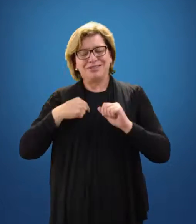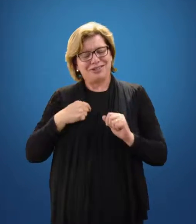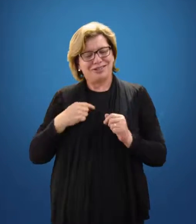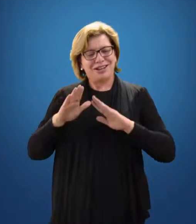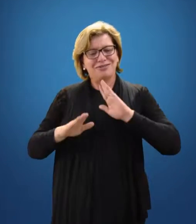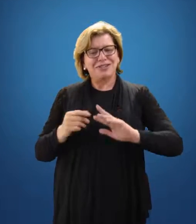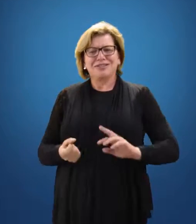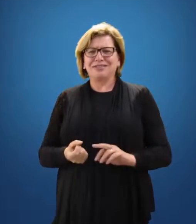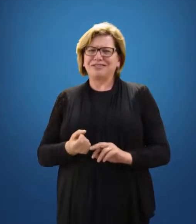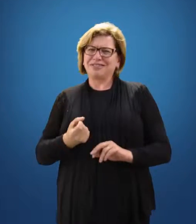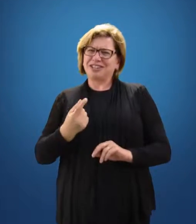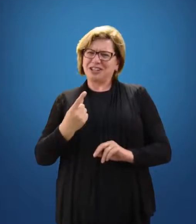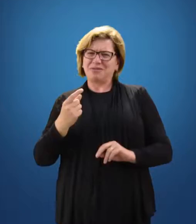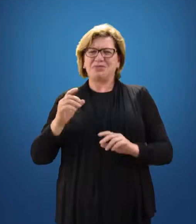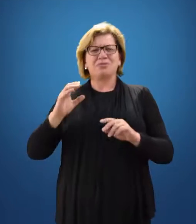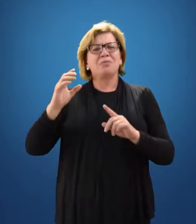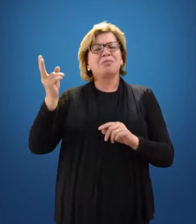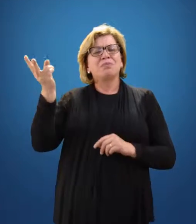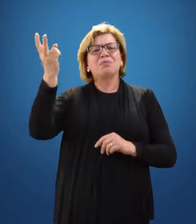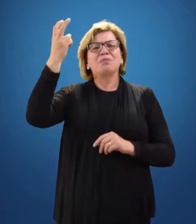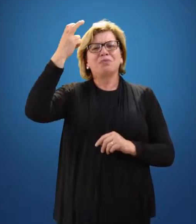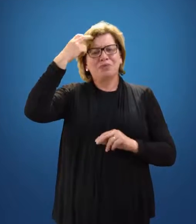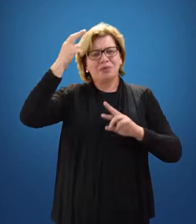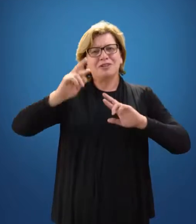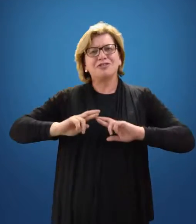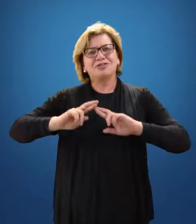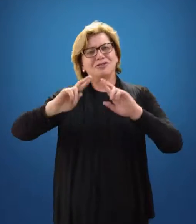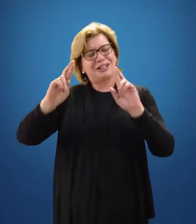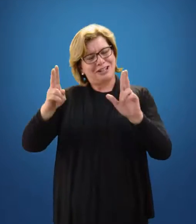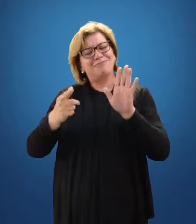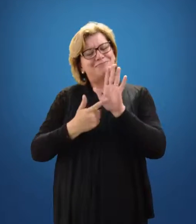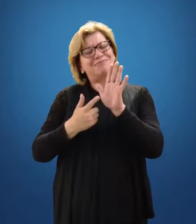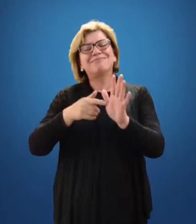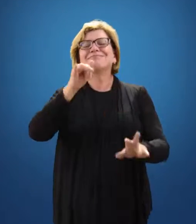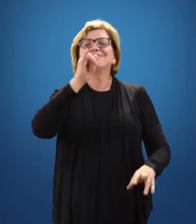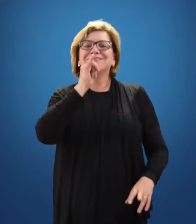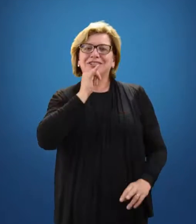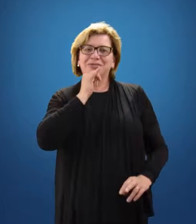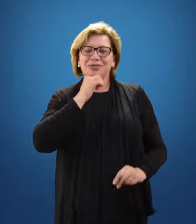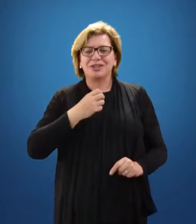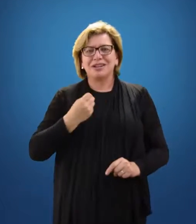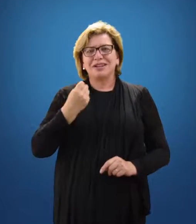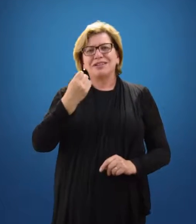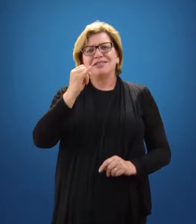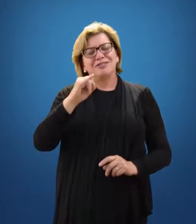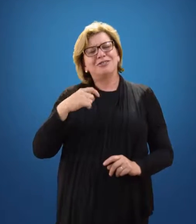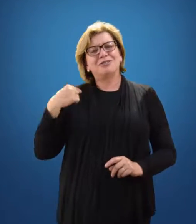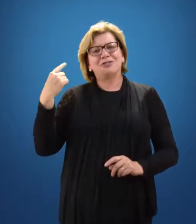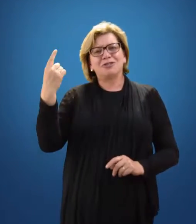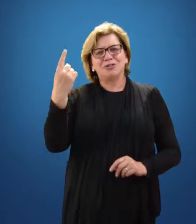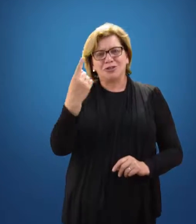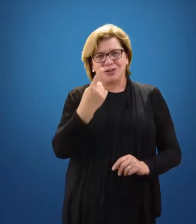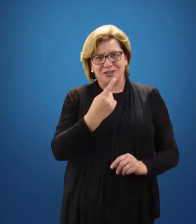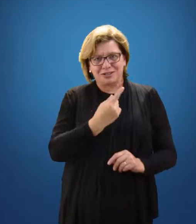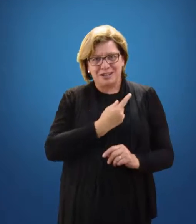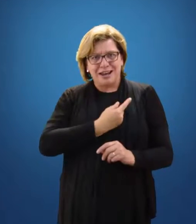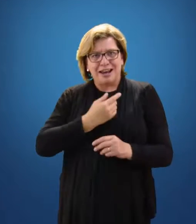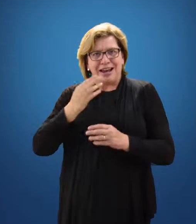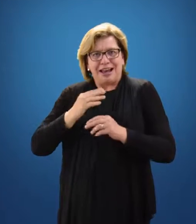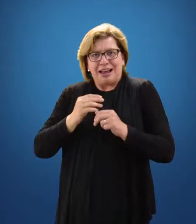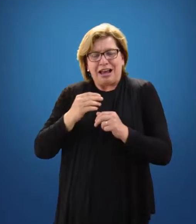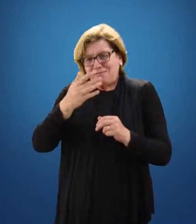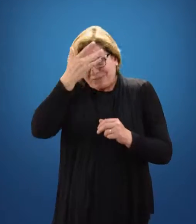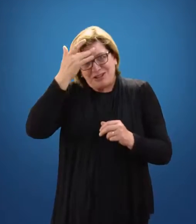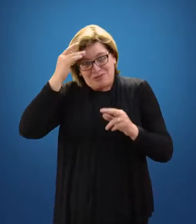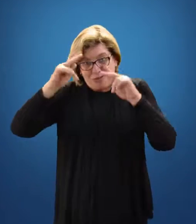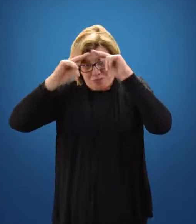aquelas parecidas com as nossas. Um exemplo bem interessante. Quando a gente substitui o machado de pedra